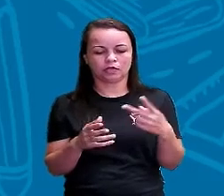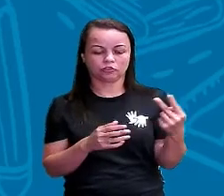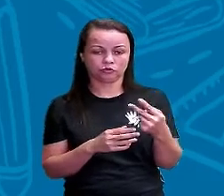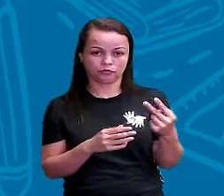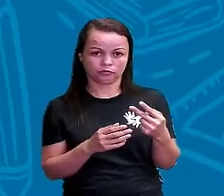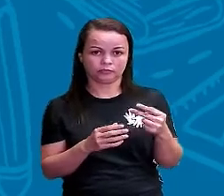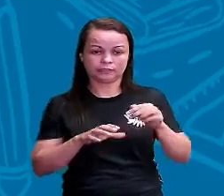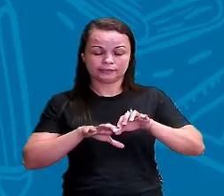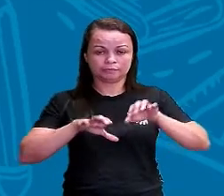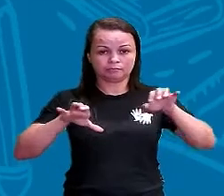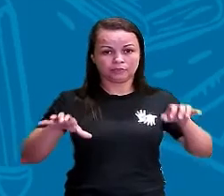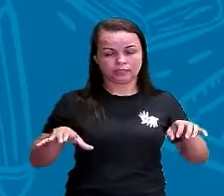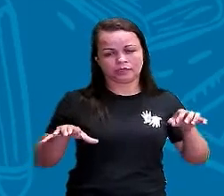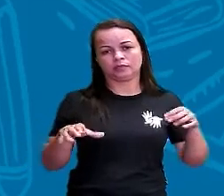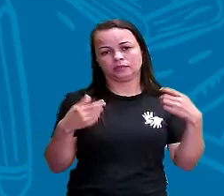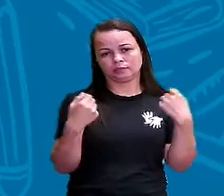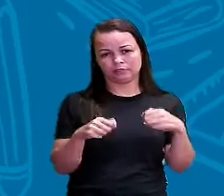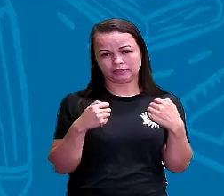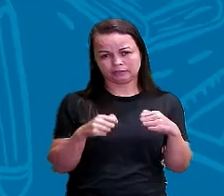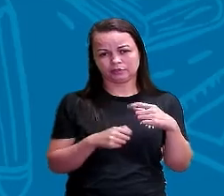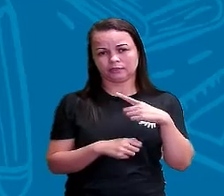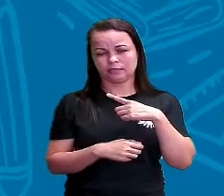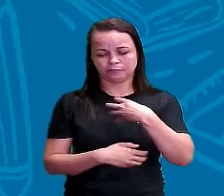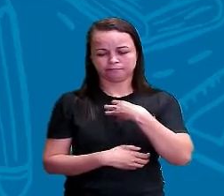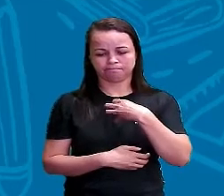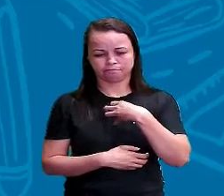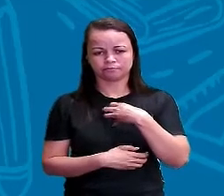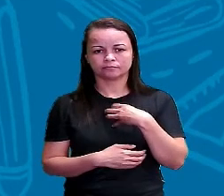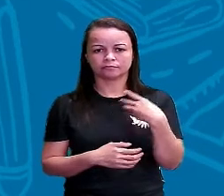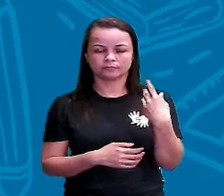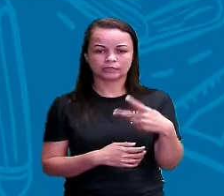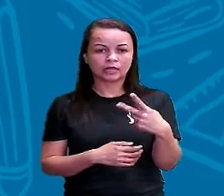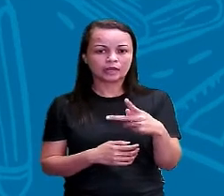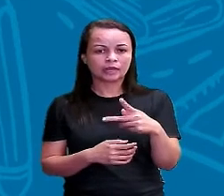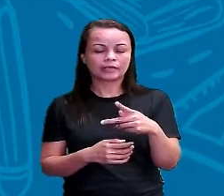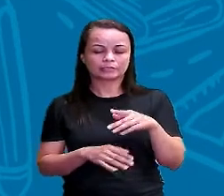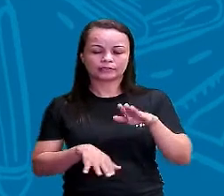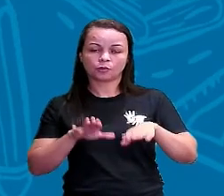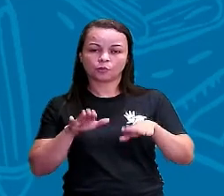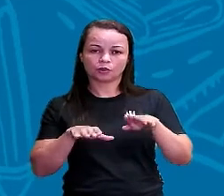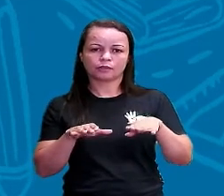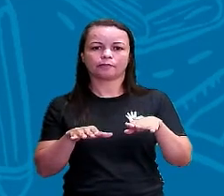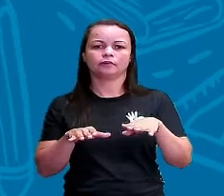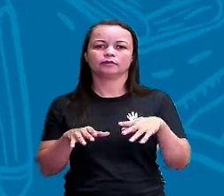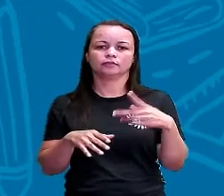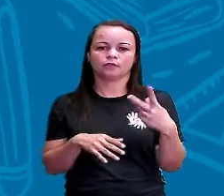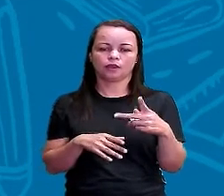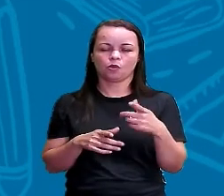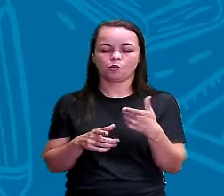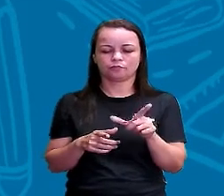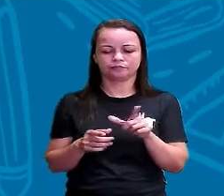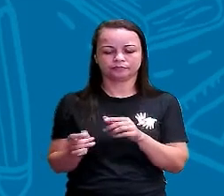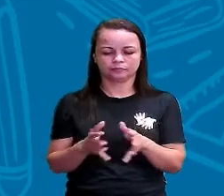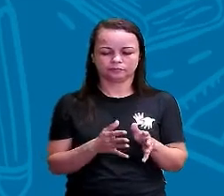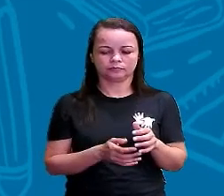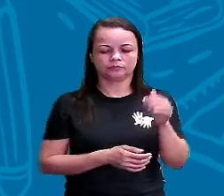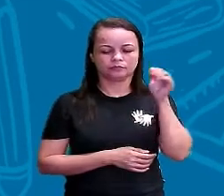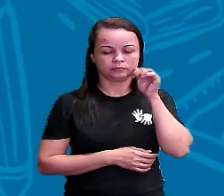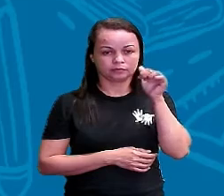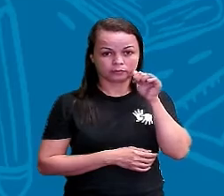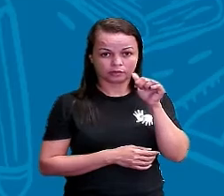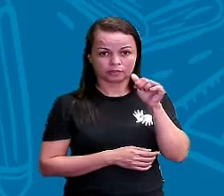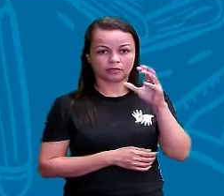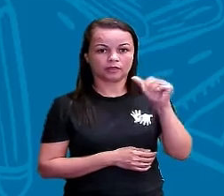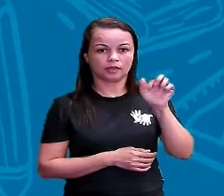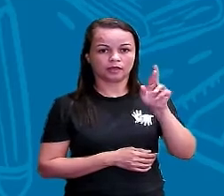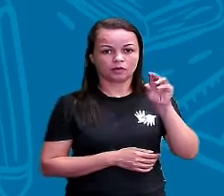mesmo separadas, elas tinham ali um sentido, não era? Essa não, uma depende da outra. Então, Carolina faltou a aula ontem, Carolina